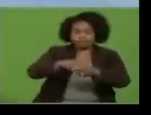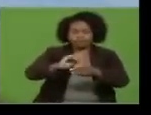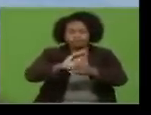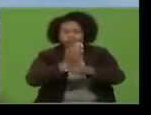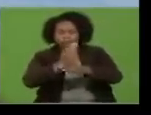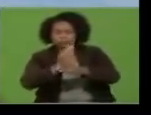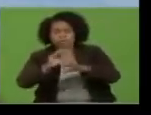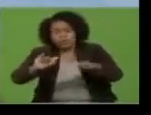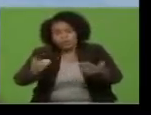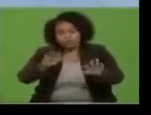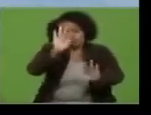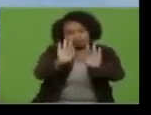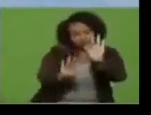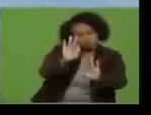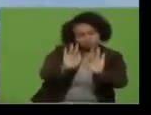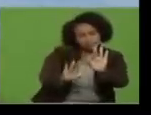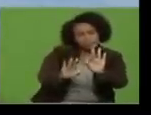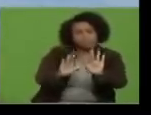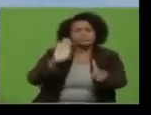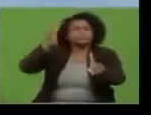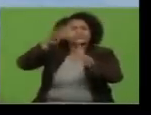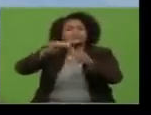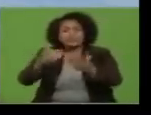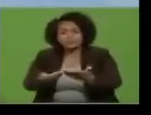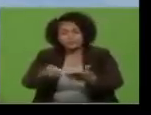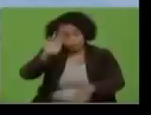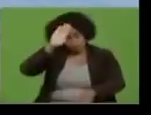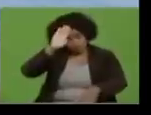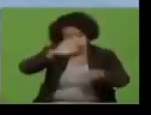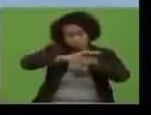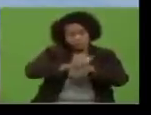restrições para prevenir e controlar a Covid-19 em Moçambique.